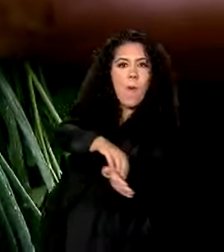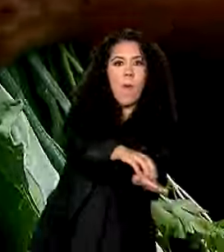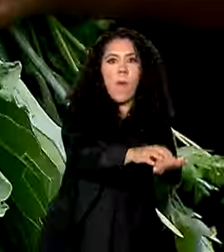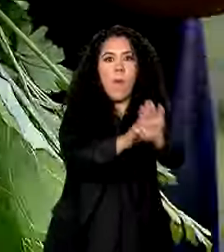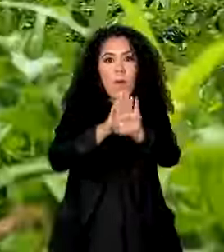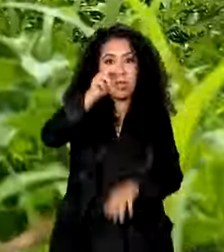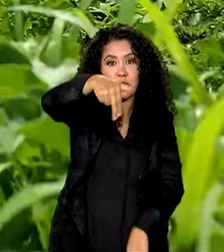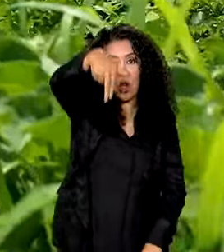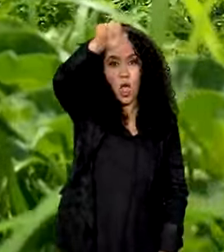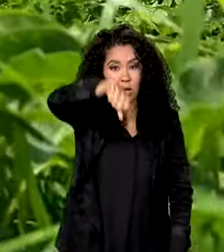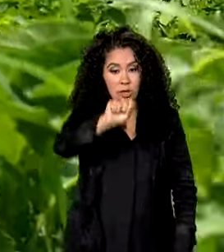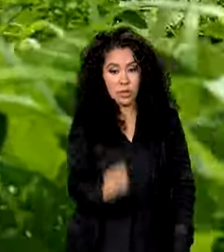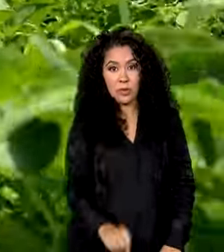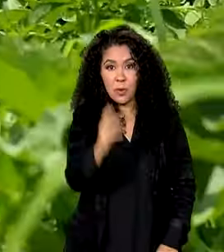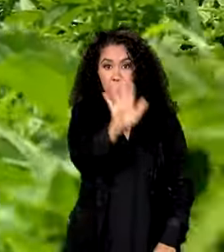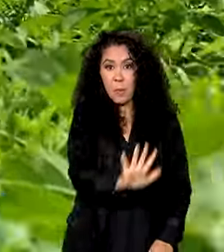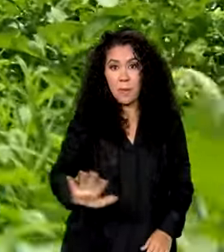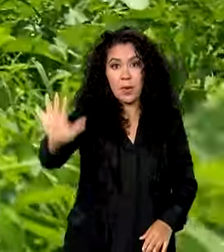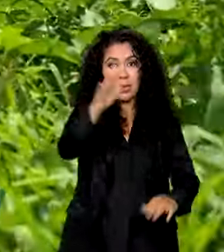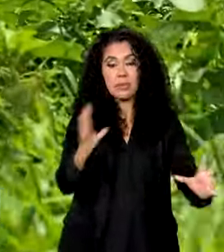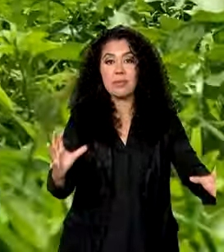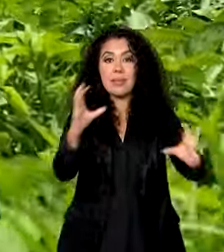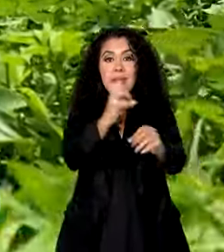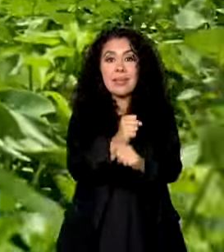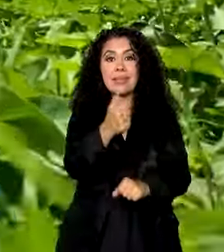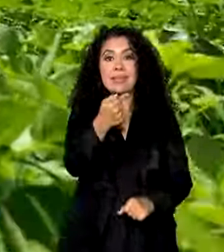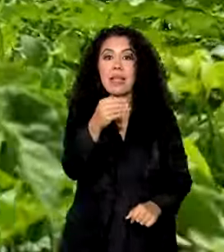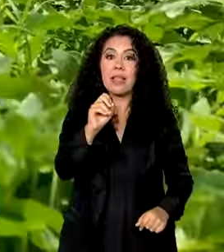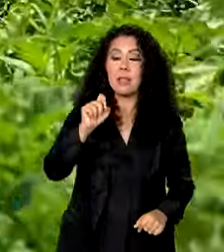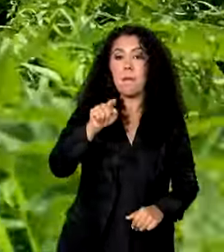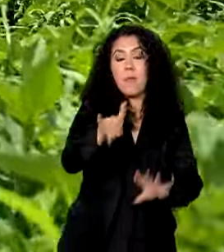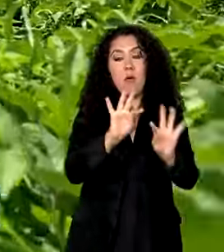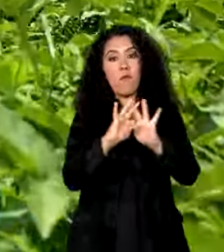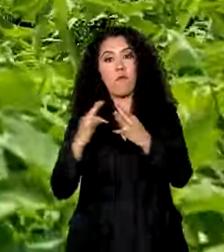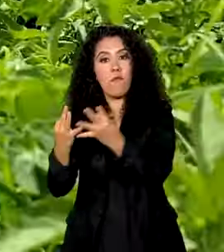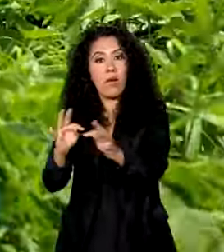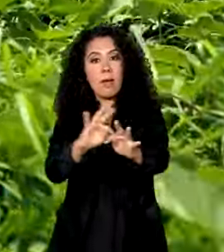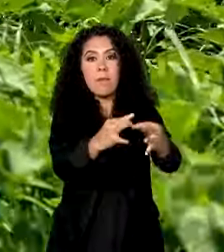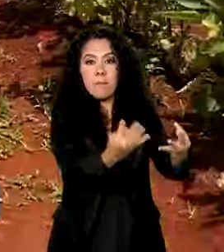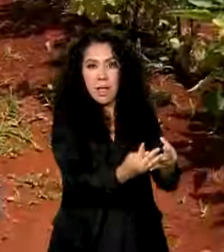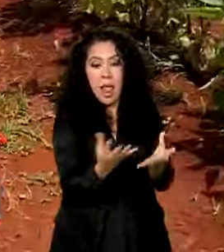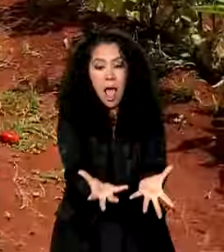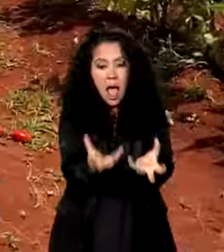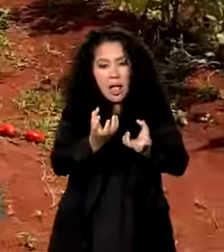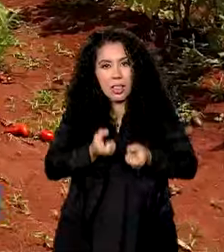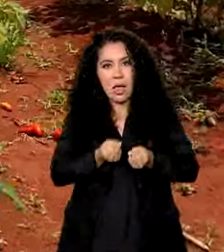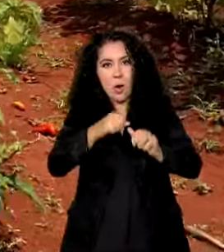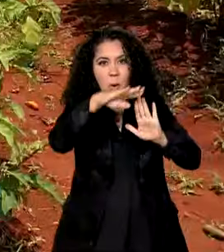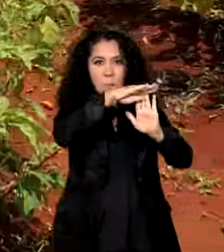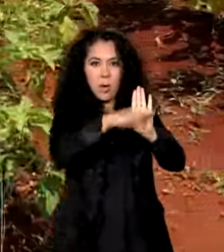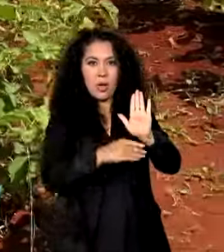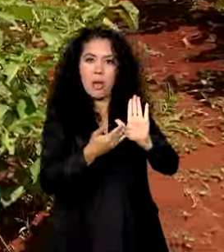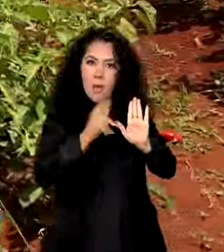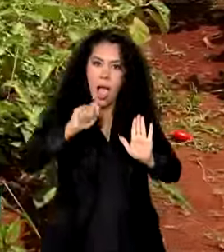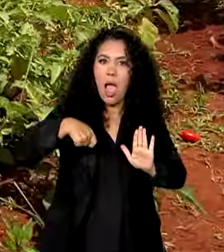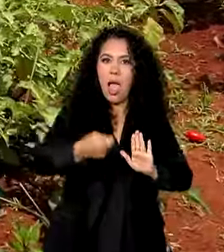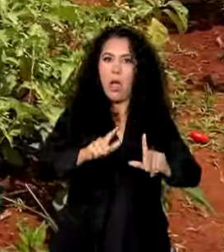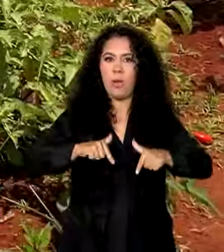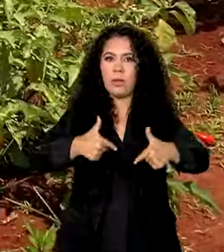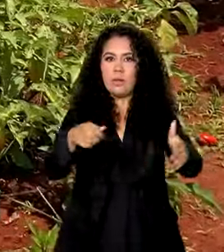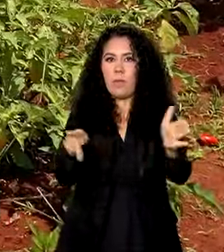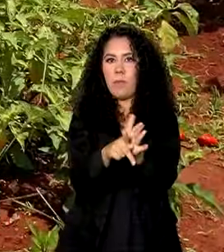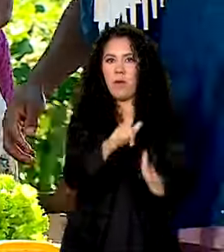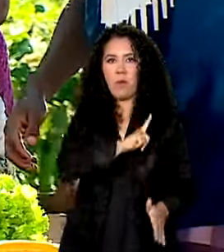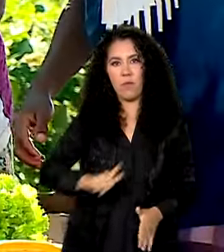do Brasil são mais de 70.000 famílias beneficiadas com o programa uma iniciativa do governo federal que